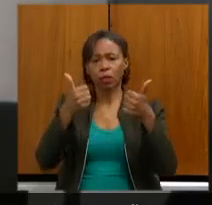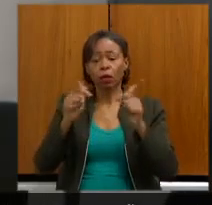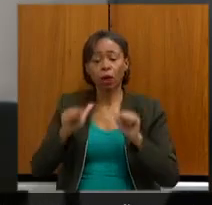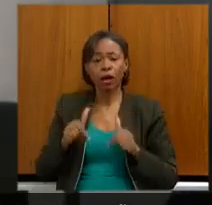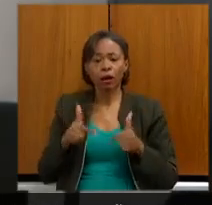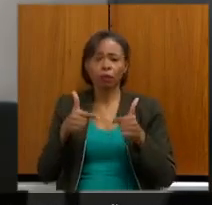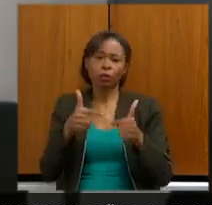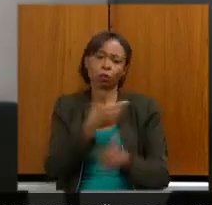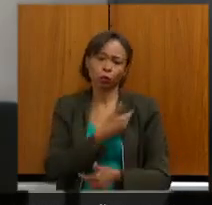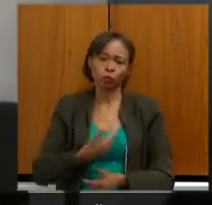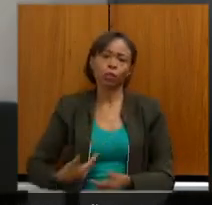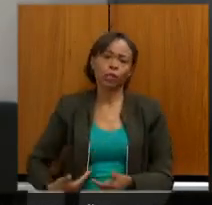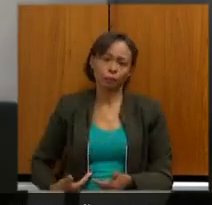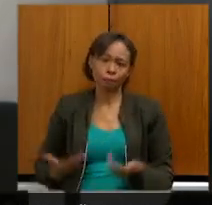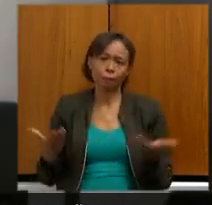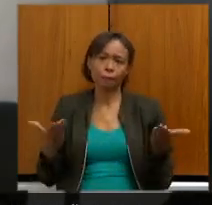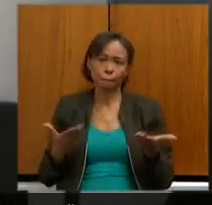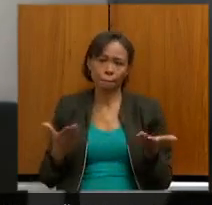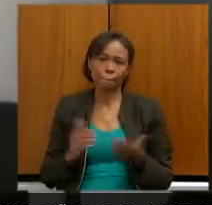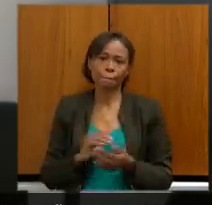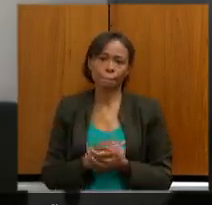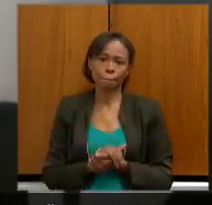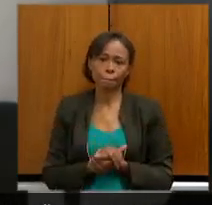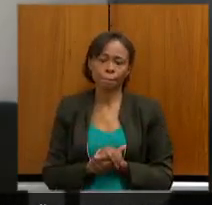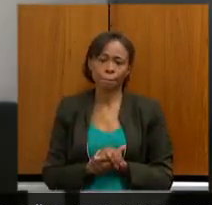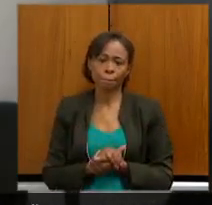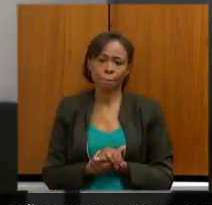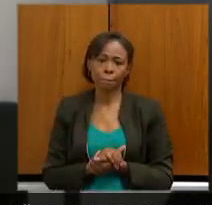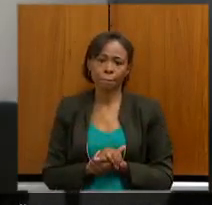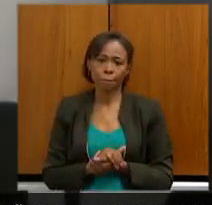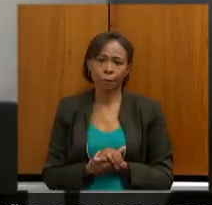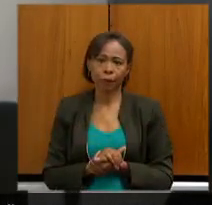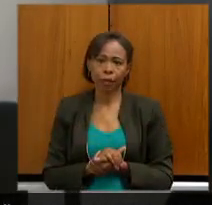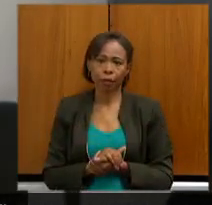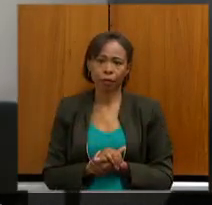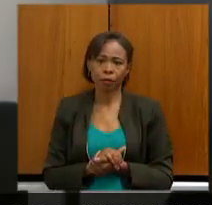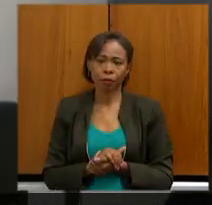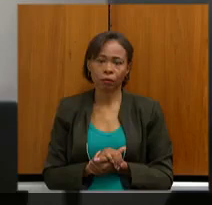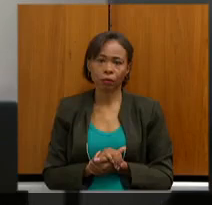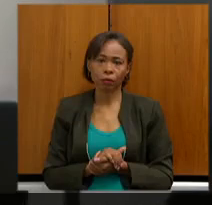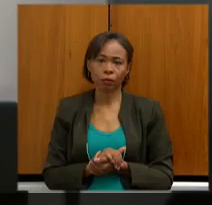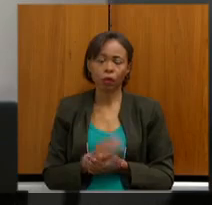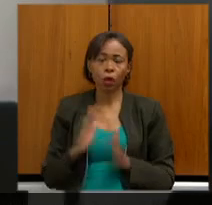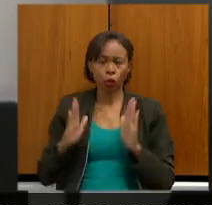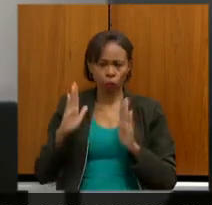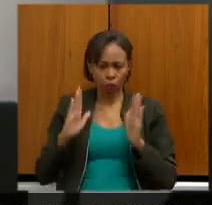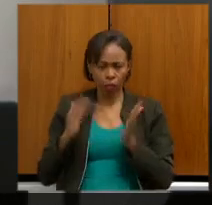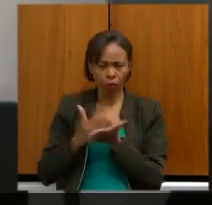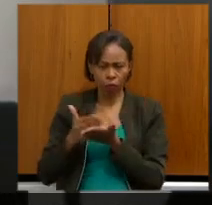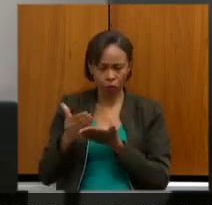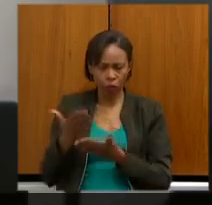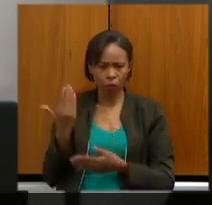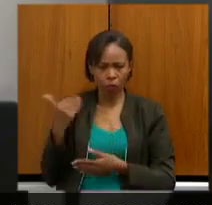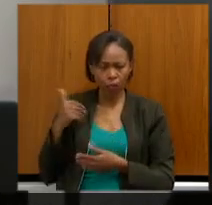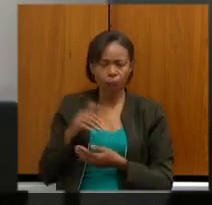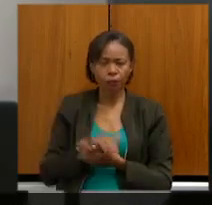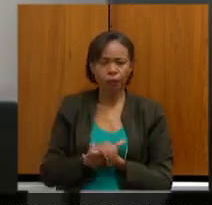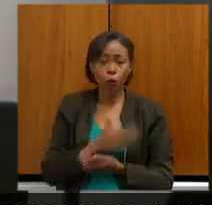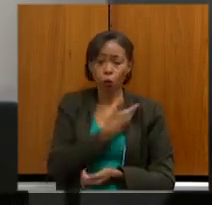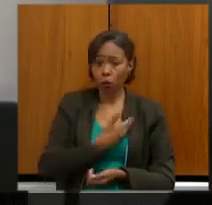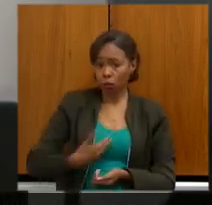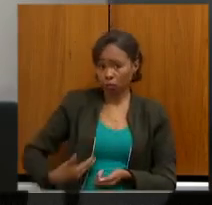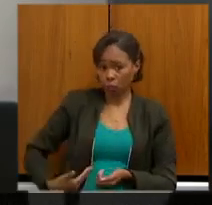hoje permaneceu né é a gente e no início do mandato a o